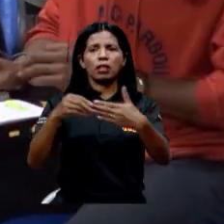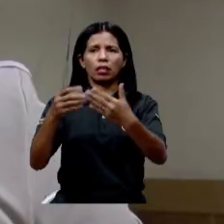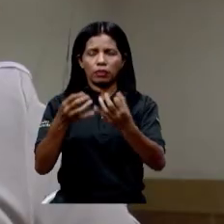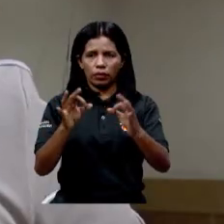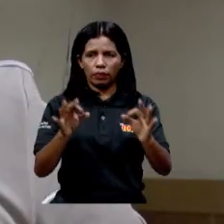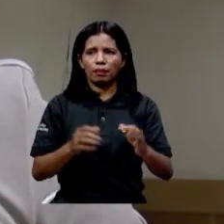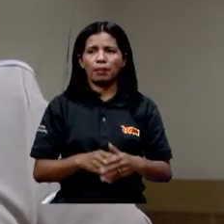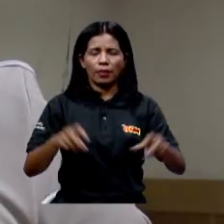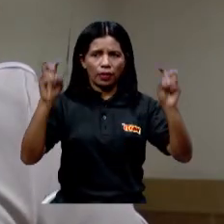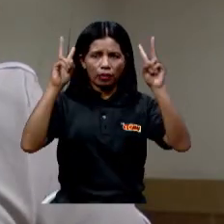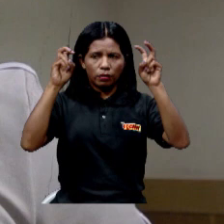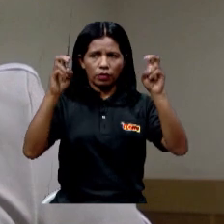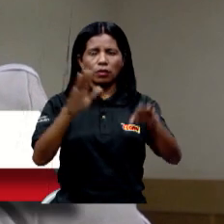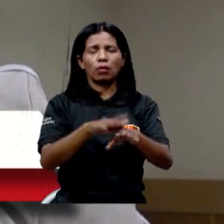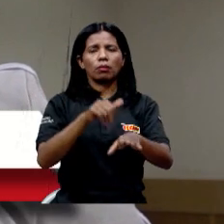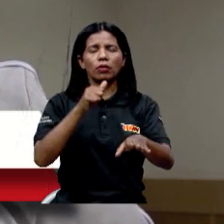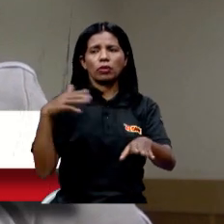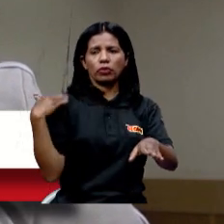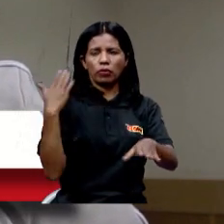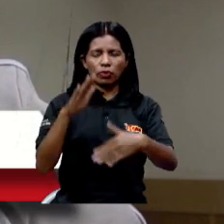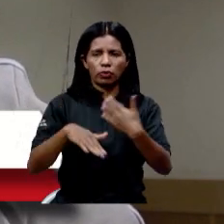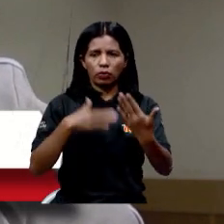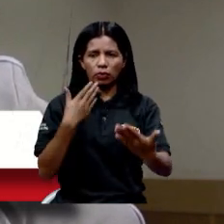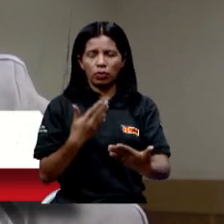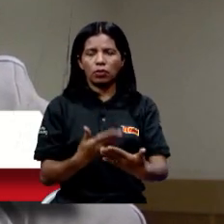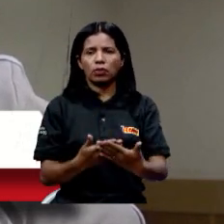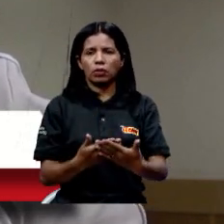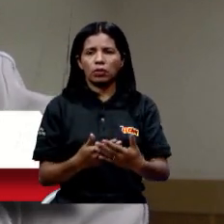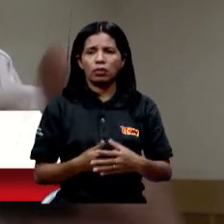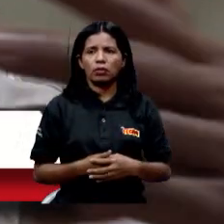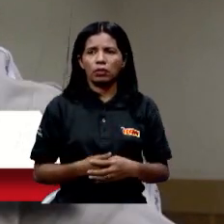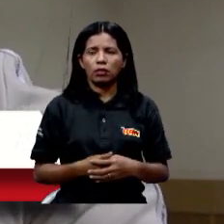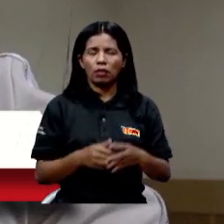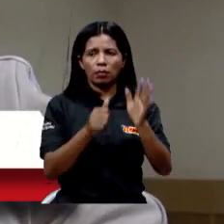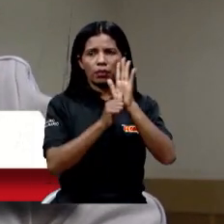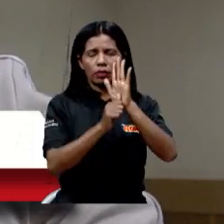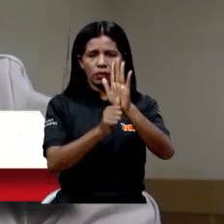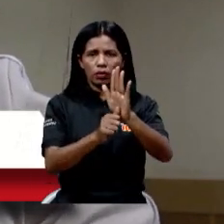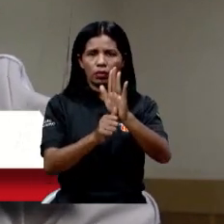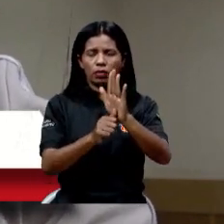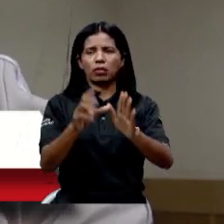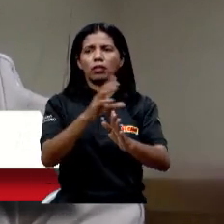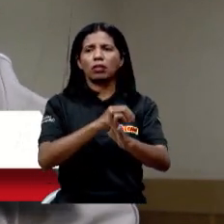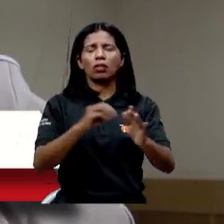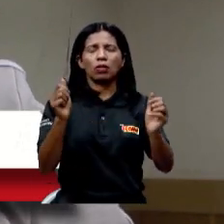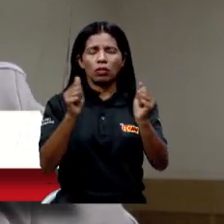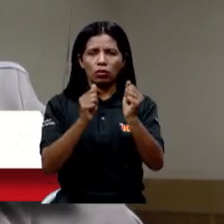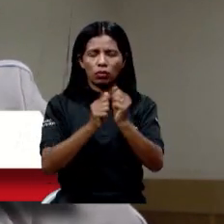central é que faz um jovem hototo, a tubela apresenta alternativa ao horizonte fundo,